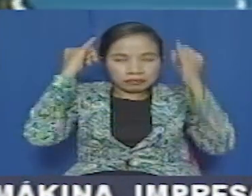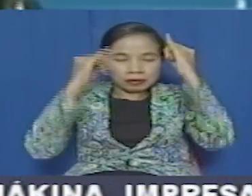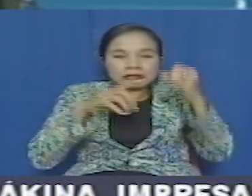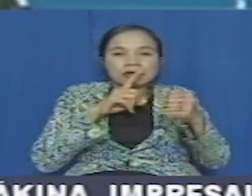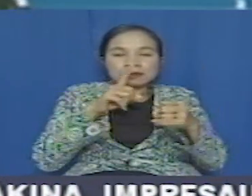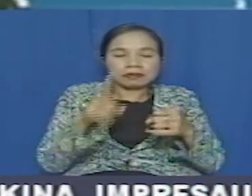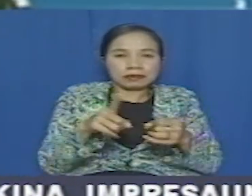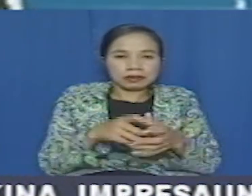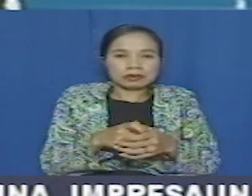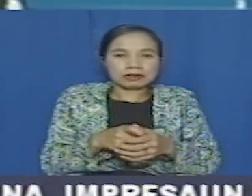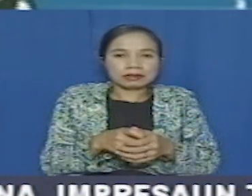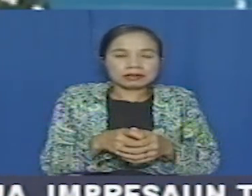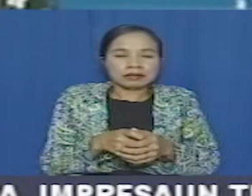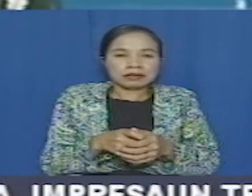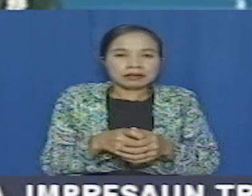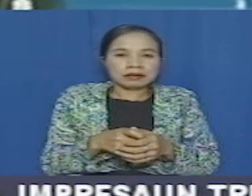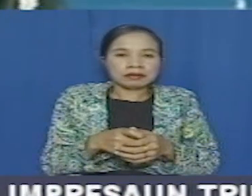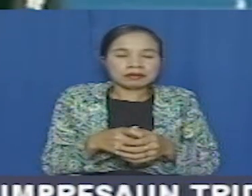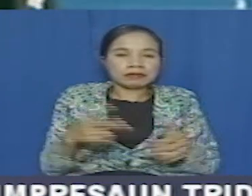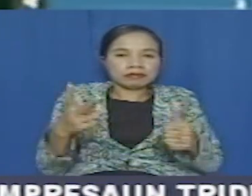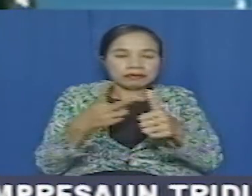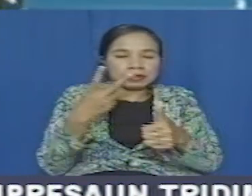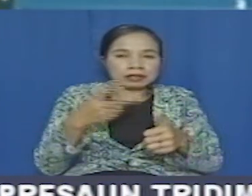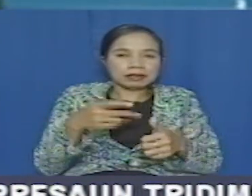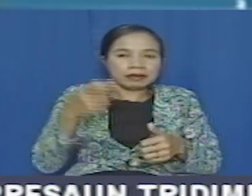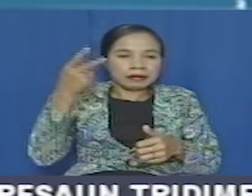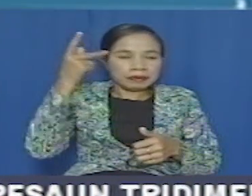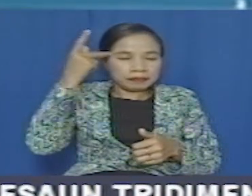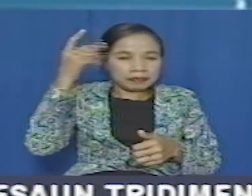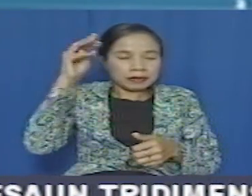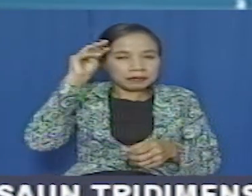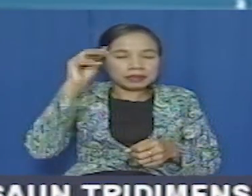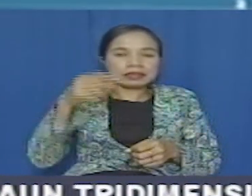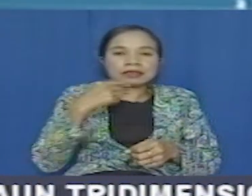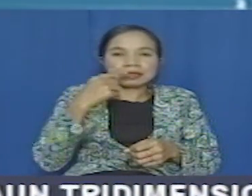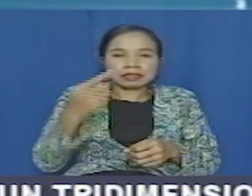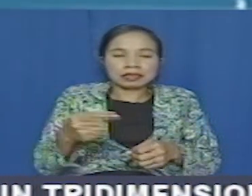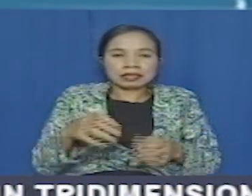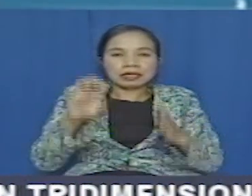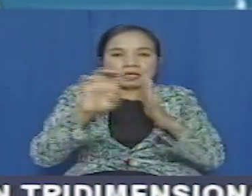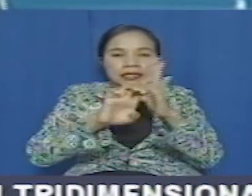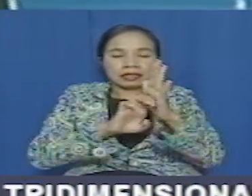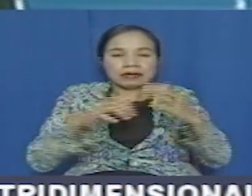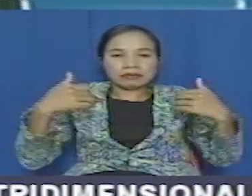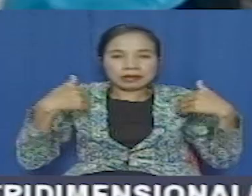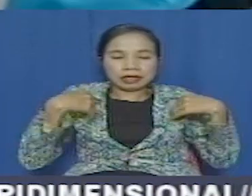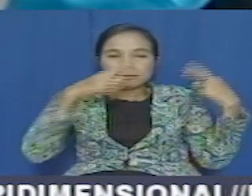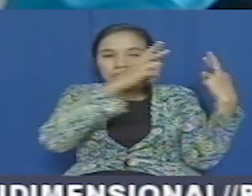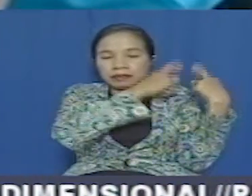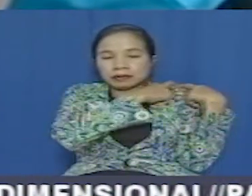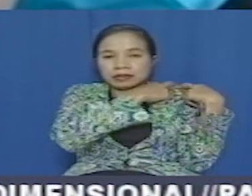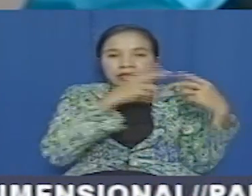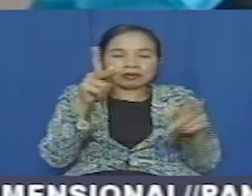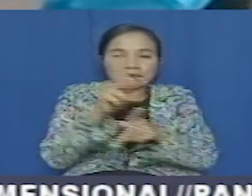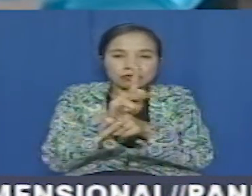a intervenção vice-primeira-ministra Armanda Berta dos Santos declara Estado e a responsabilidade a tu protege a